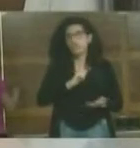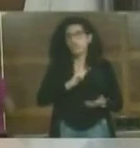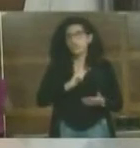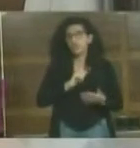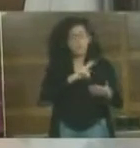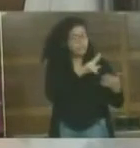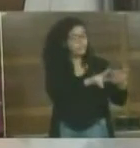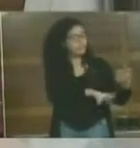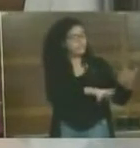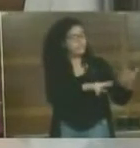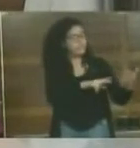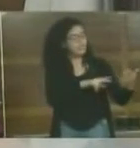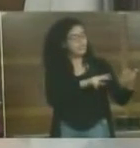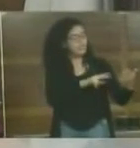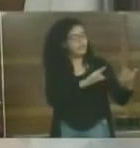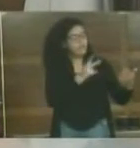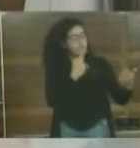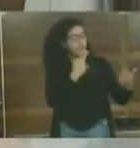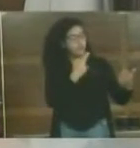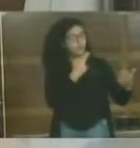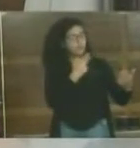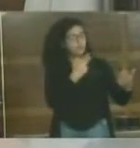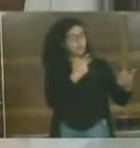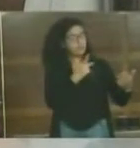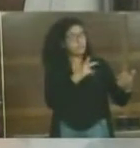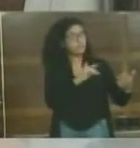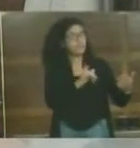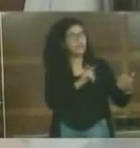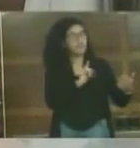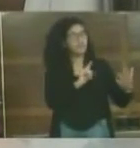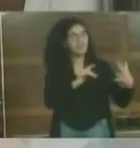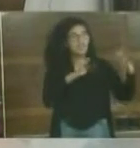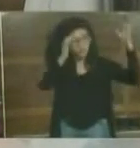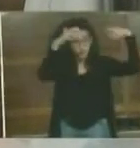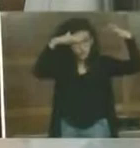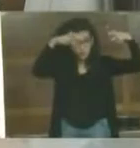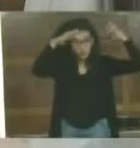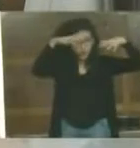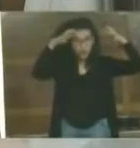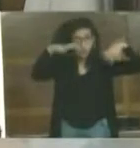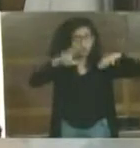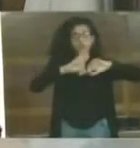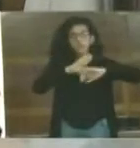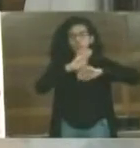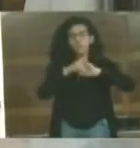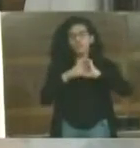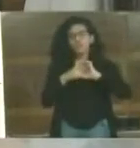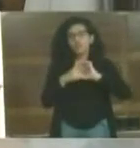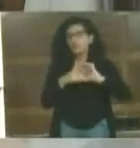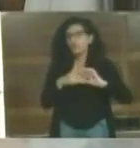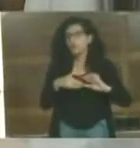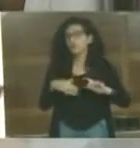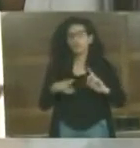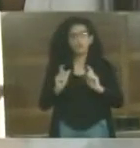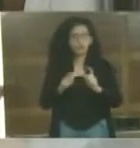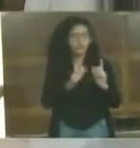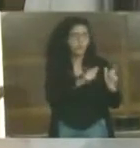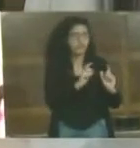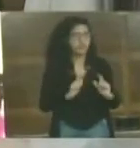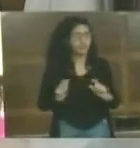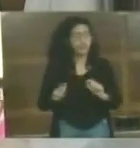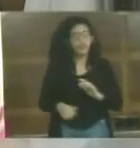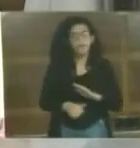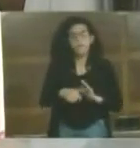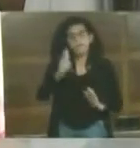tempo, e o nosso município foi o que mais recebeu quantidade de água. E todos os municípios, e principalmente a